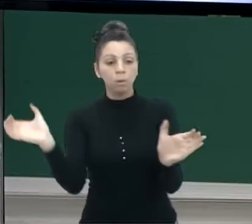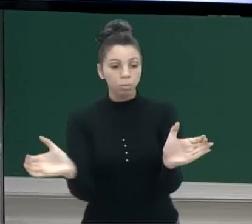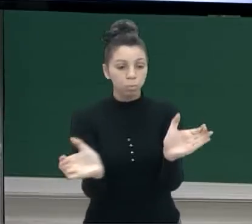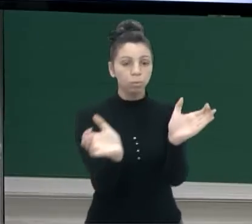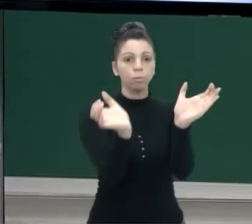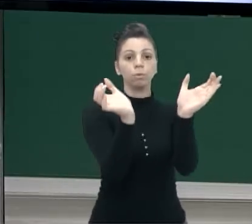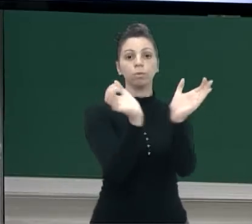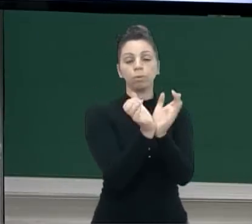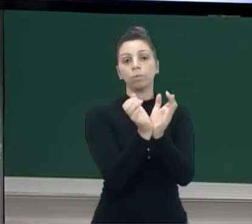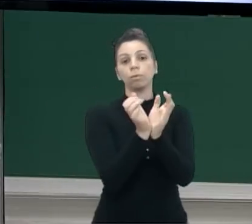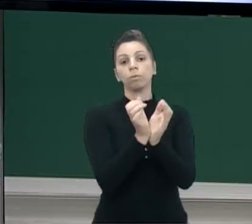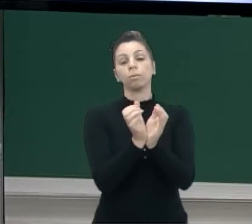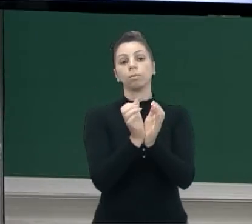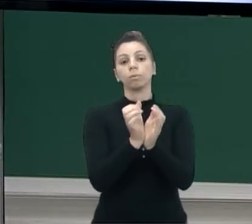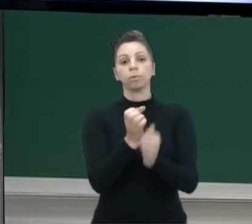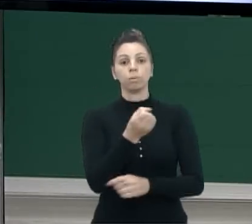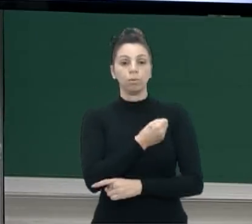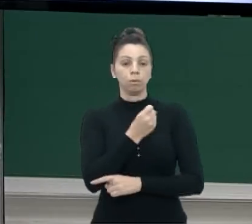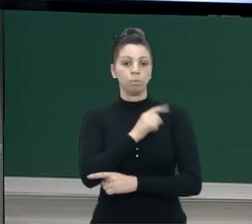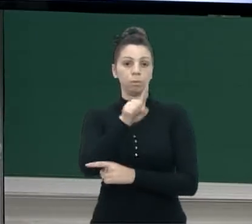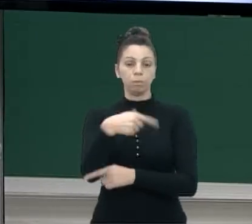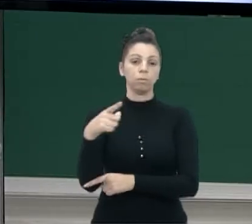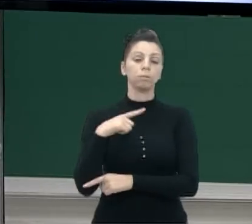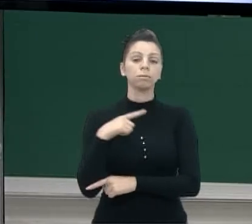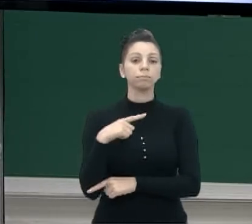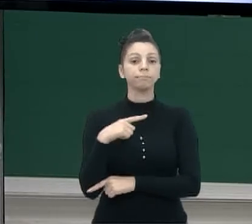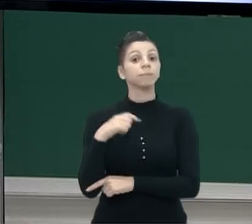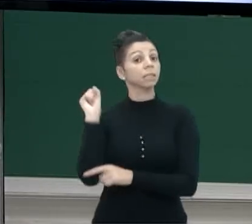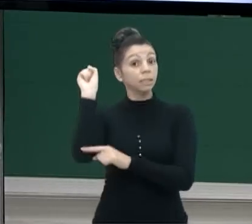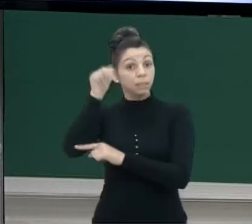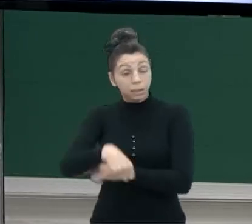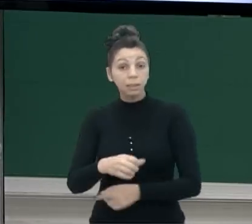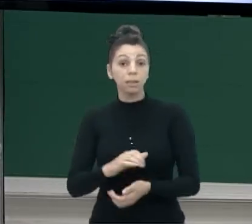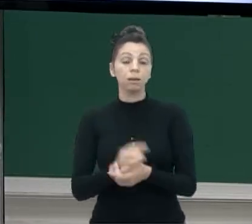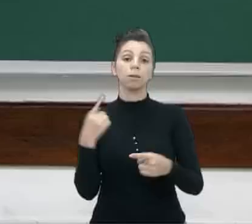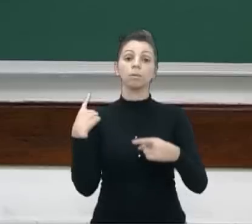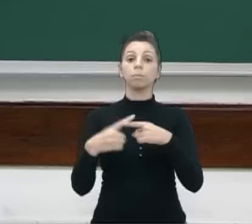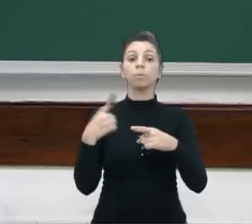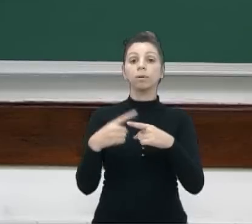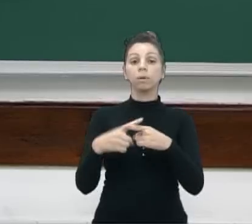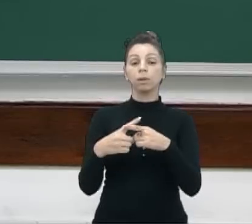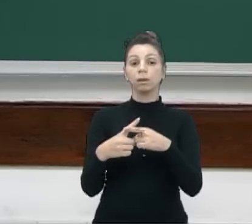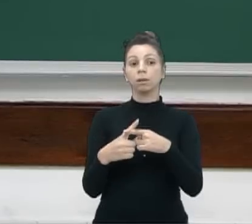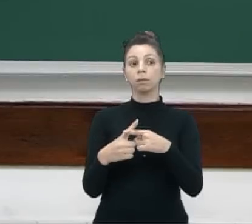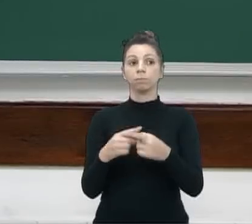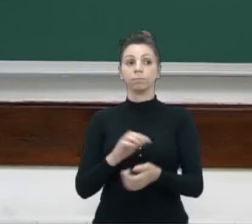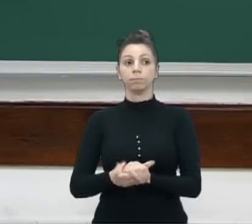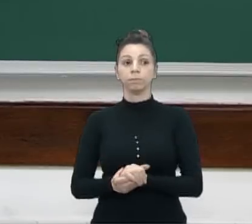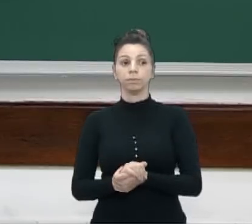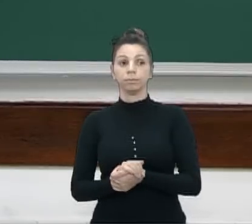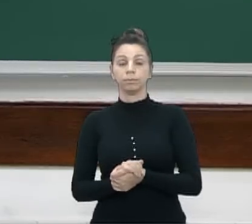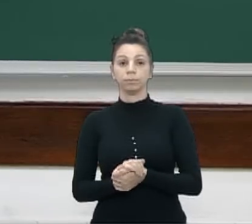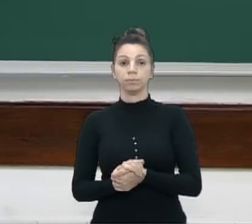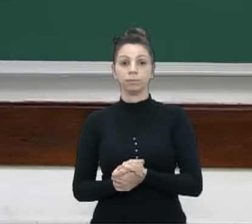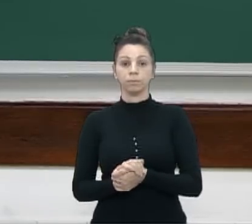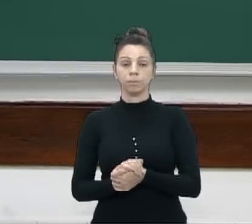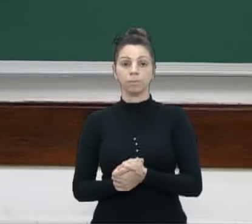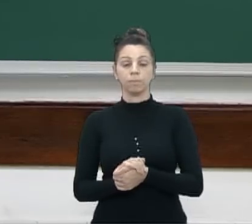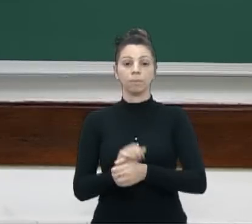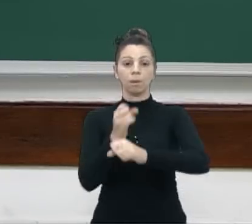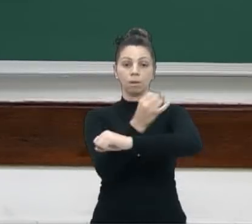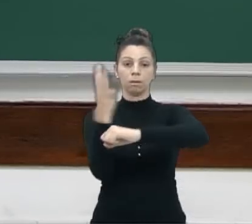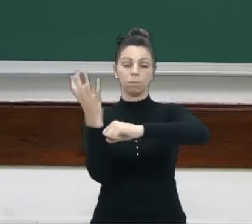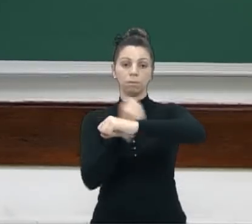O 0,5, na verdade, a gente lê como 5 décimos, que em fração fica